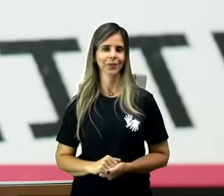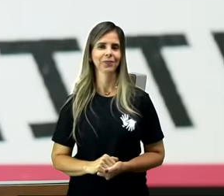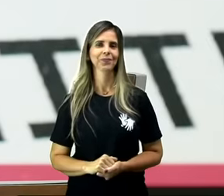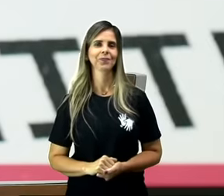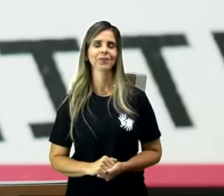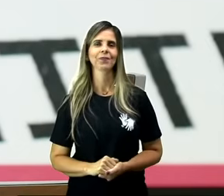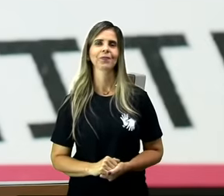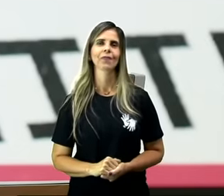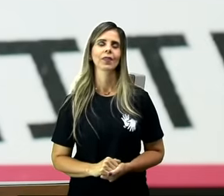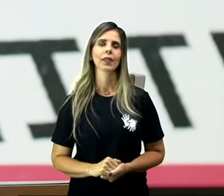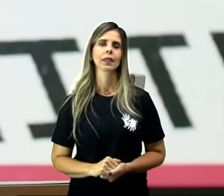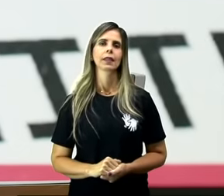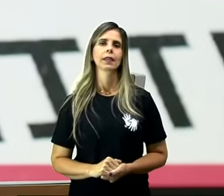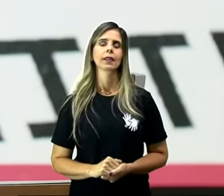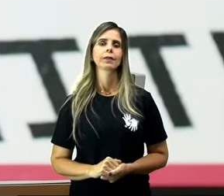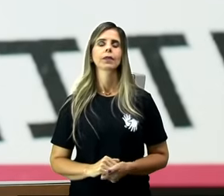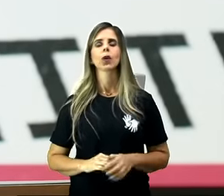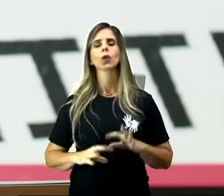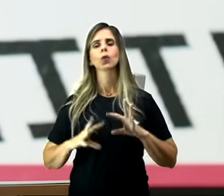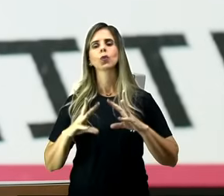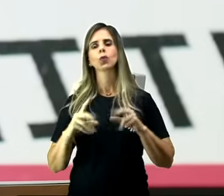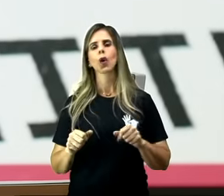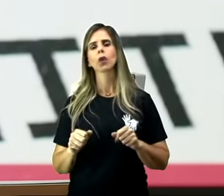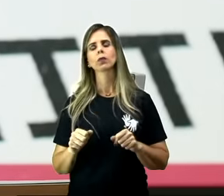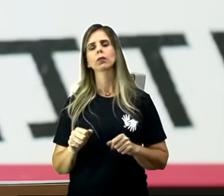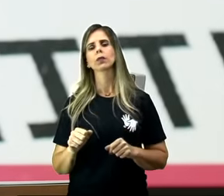assim, irmão, todos os apóstolos seriam reprovados por Deus.